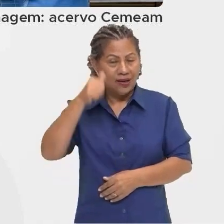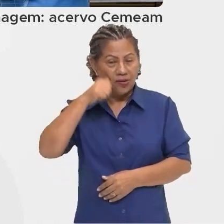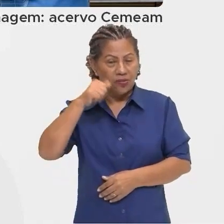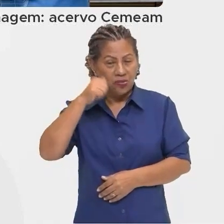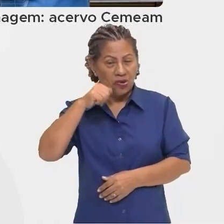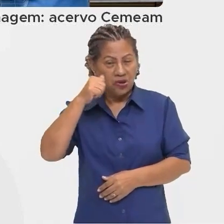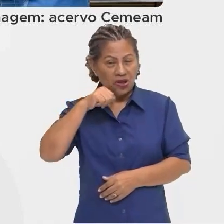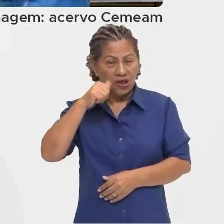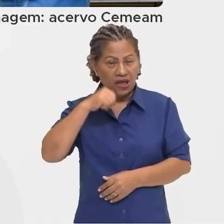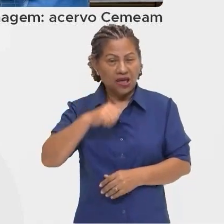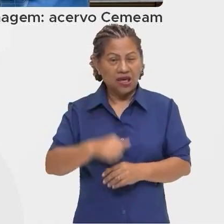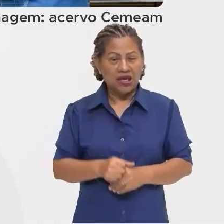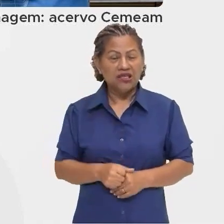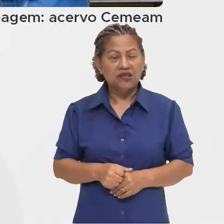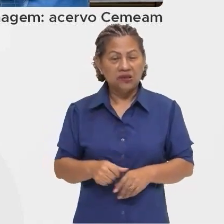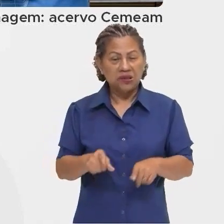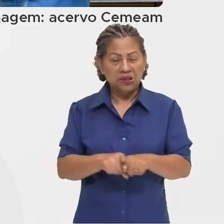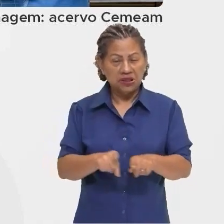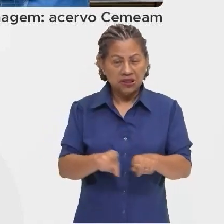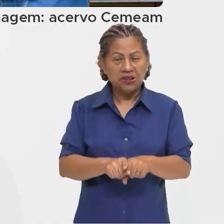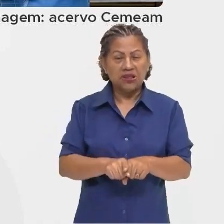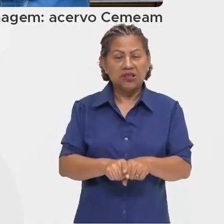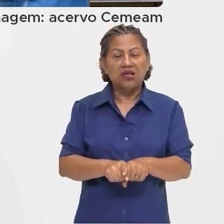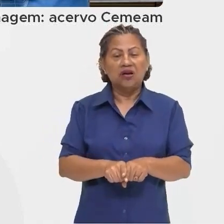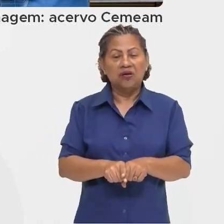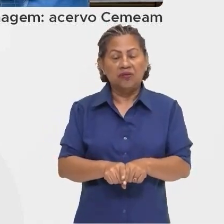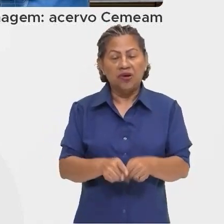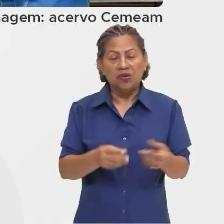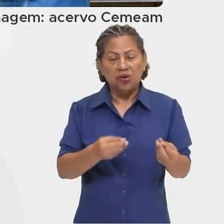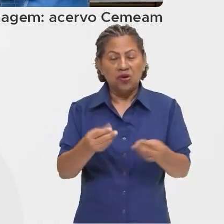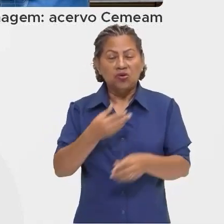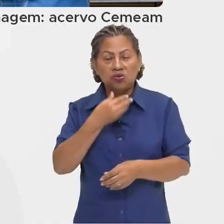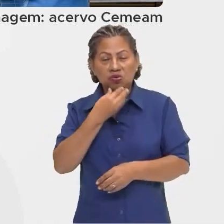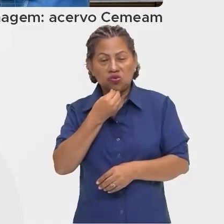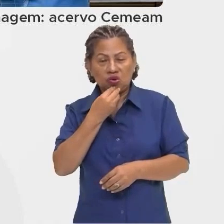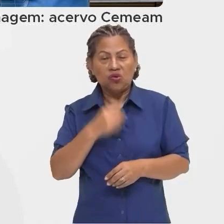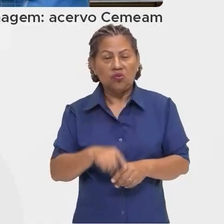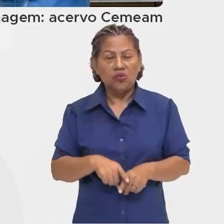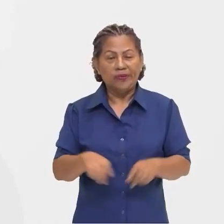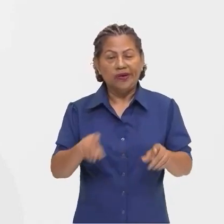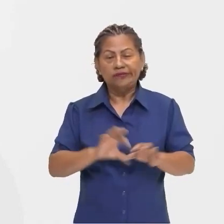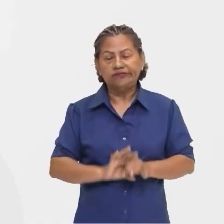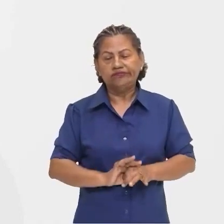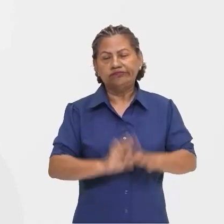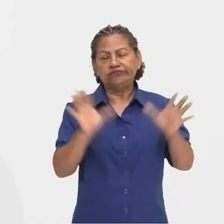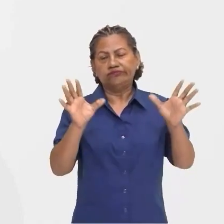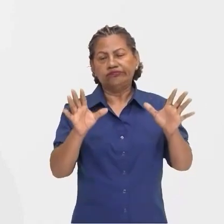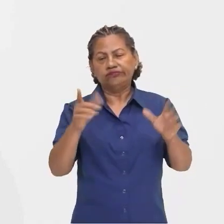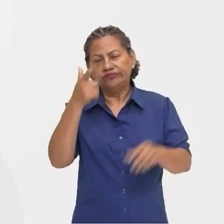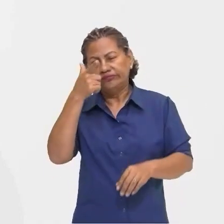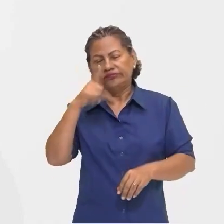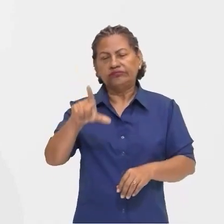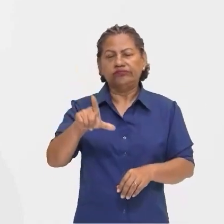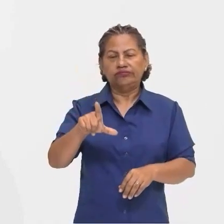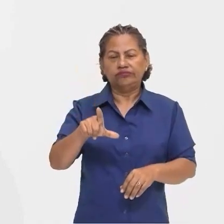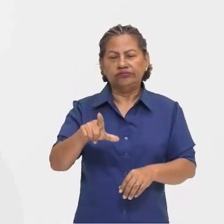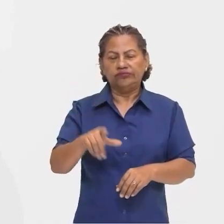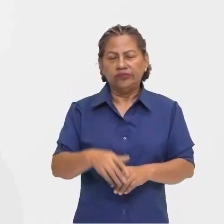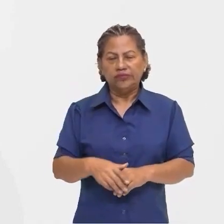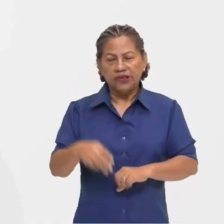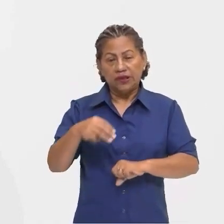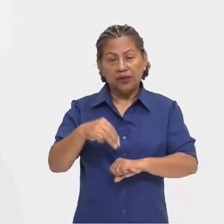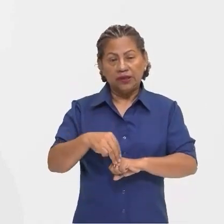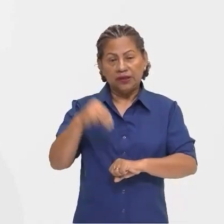coisa para me dedicar aos estudos, mas lá na frente valeu a pena. Professora mestra Manuela